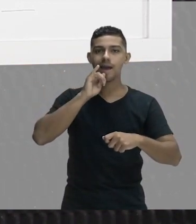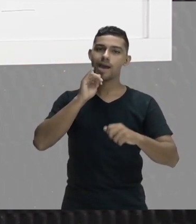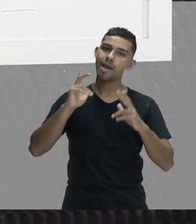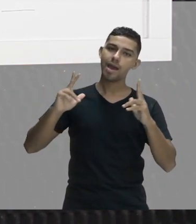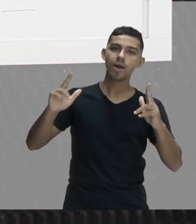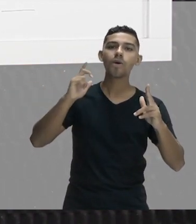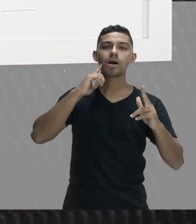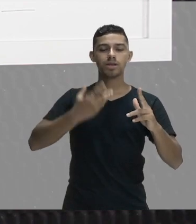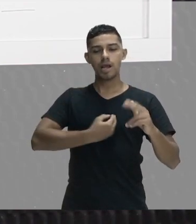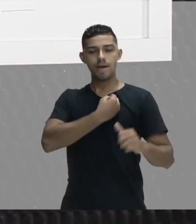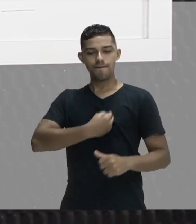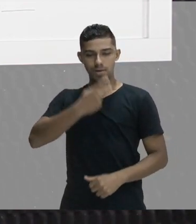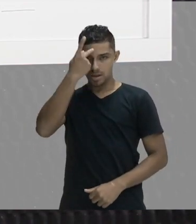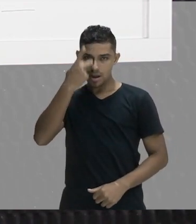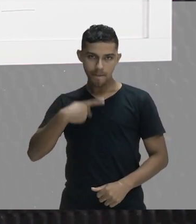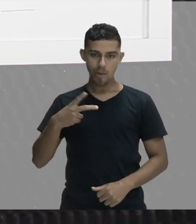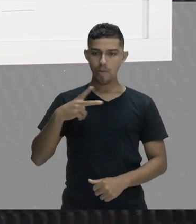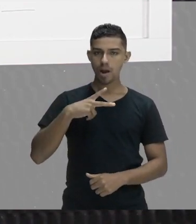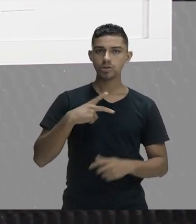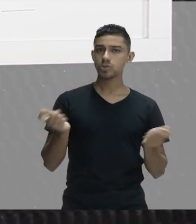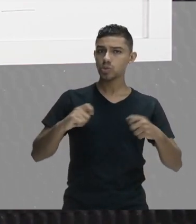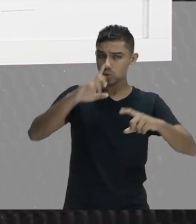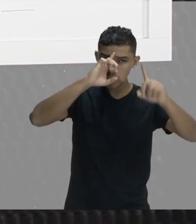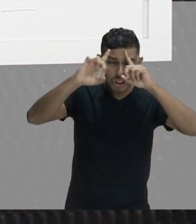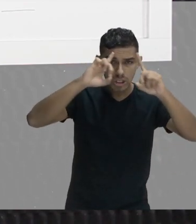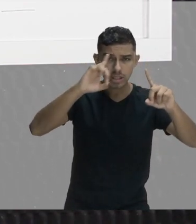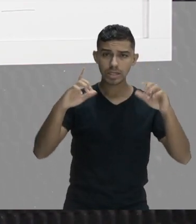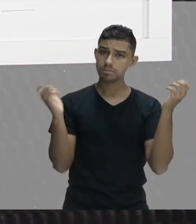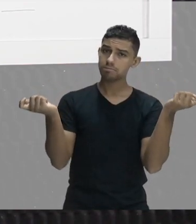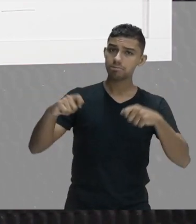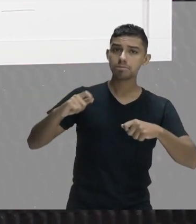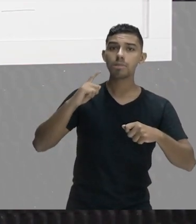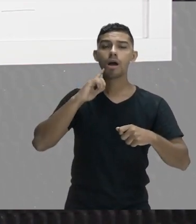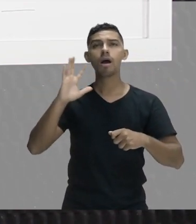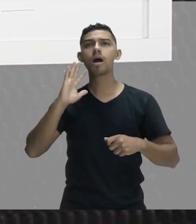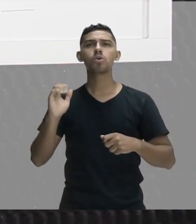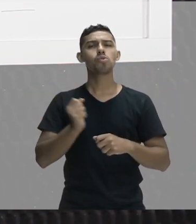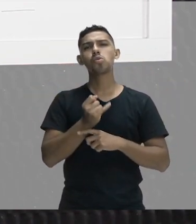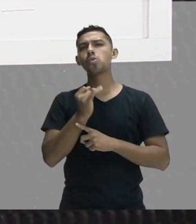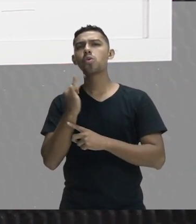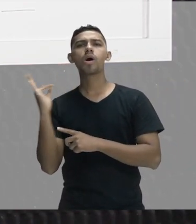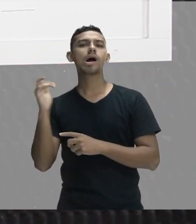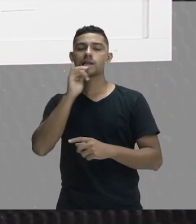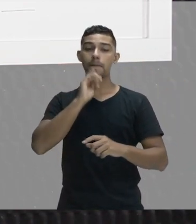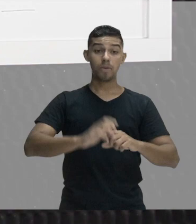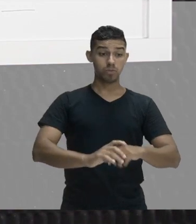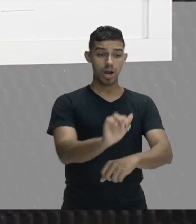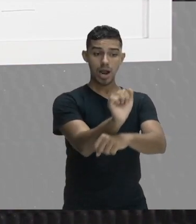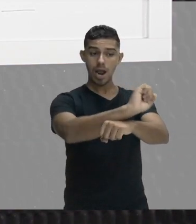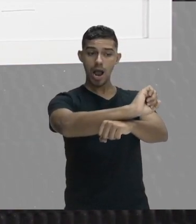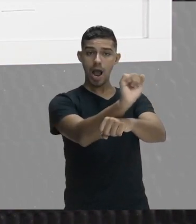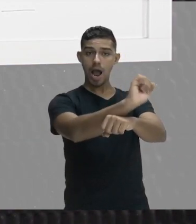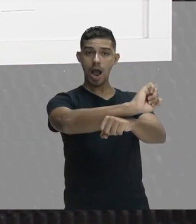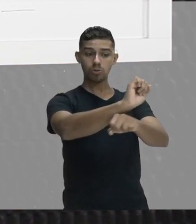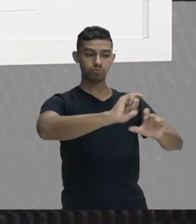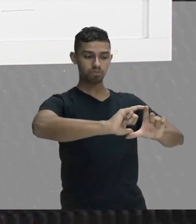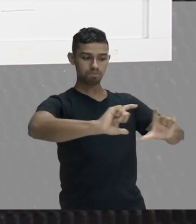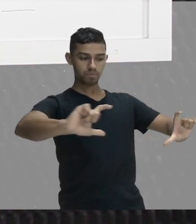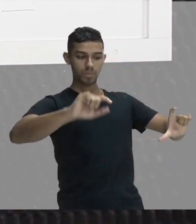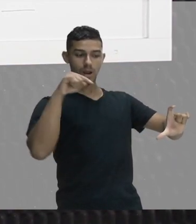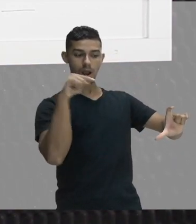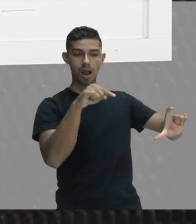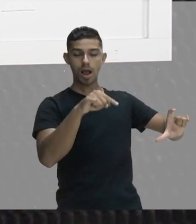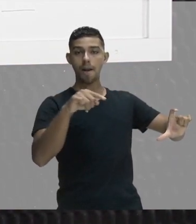a gente se depara no nosso dia a dia, né? Quantas placas de automóveis existem, né? Você vê que agora houve